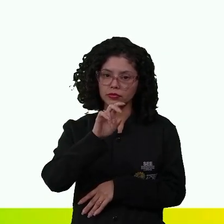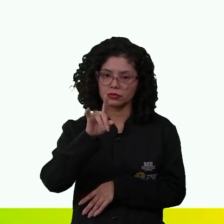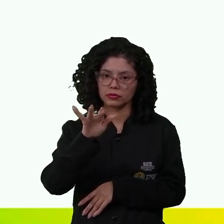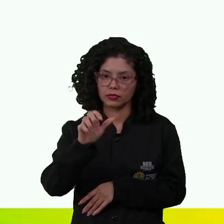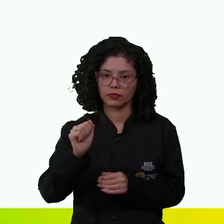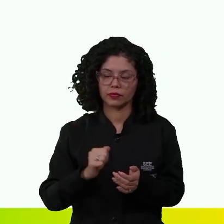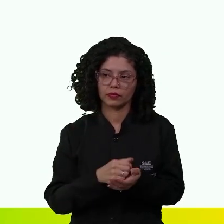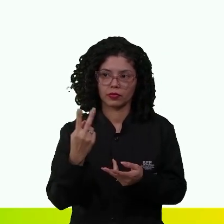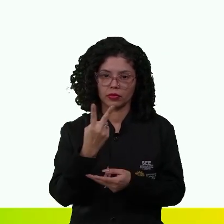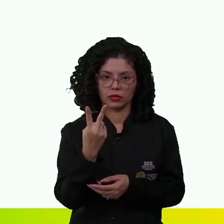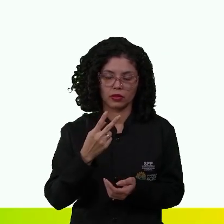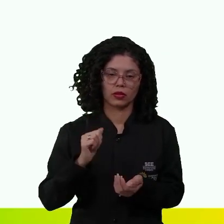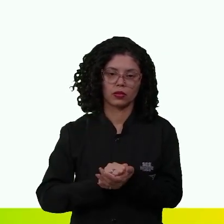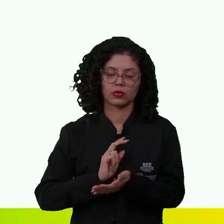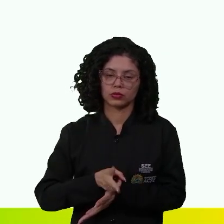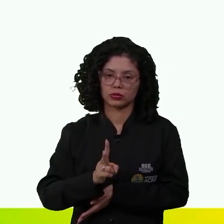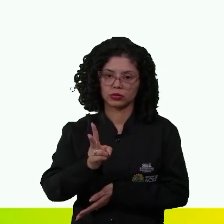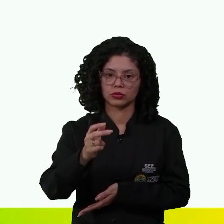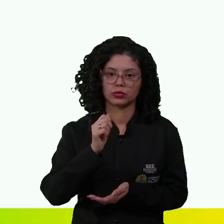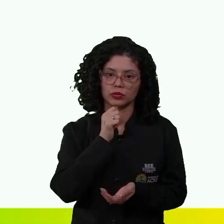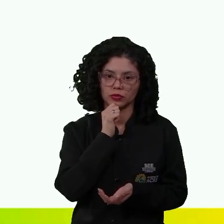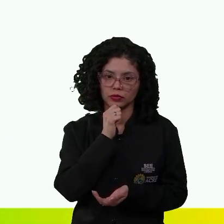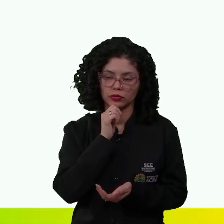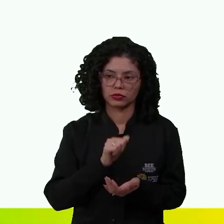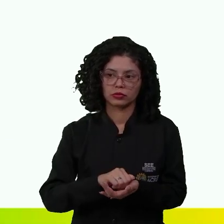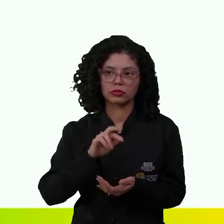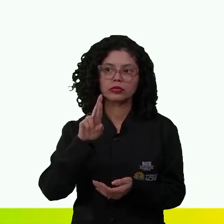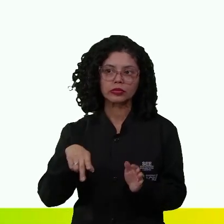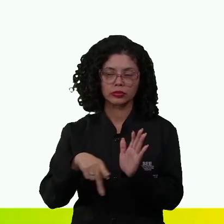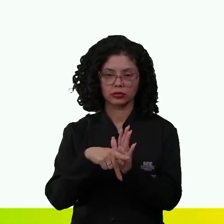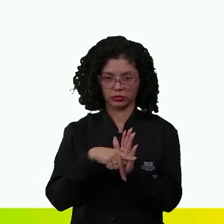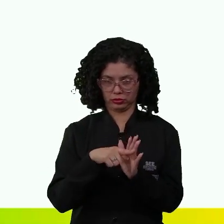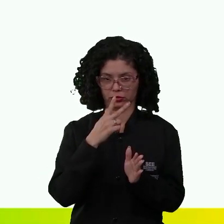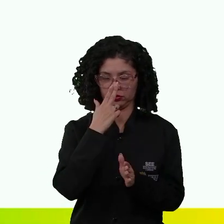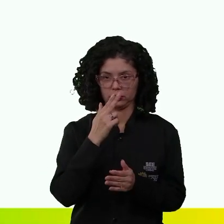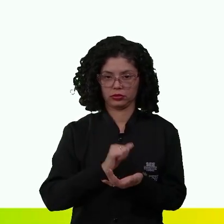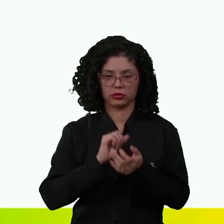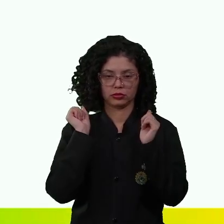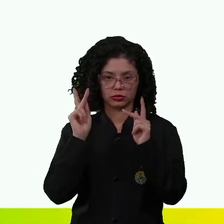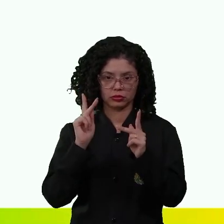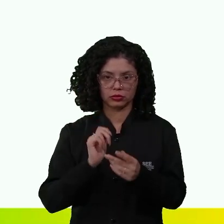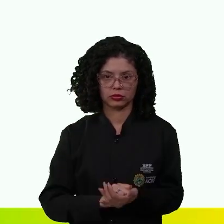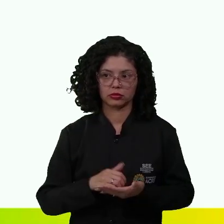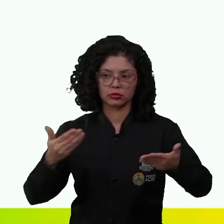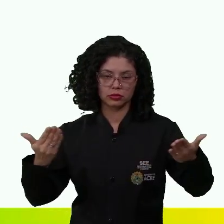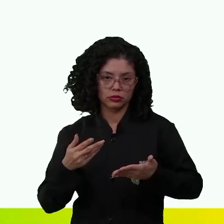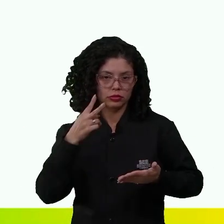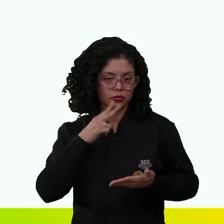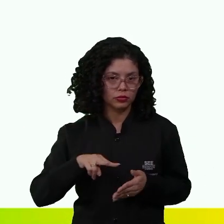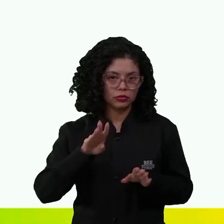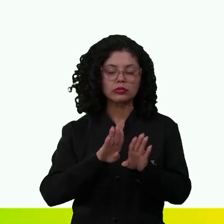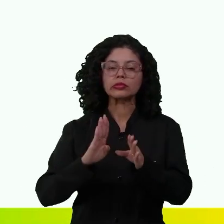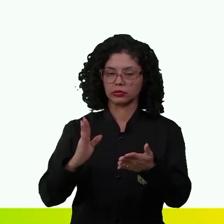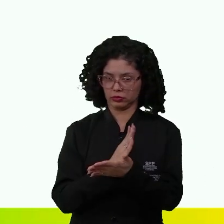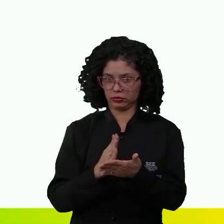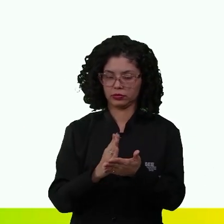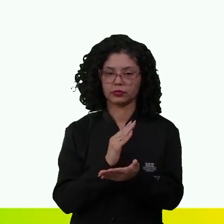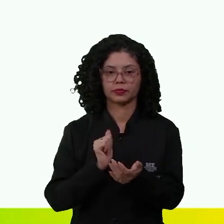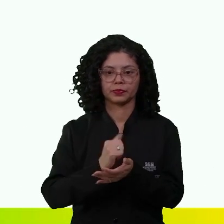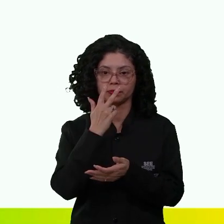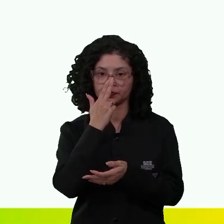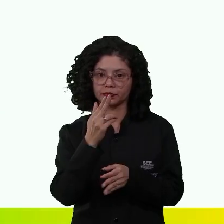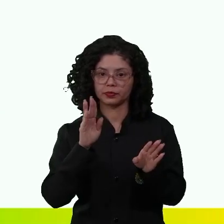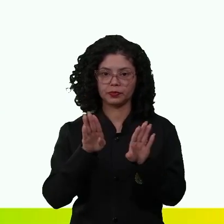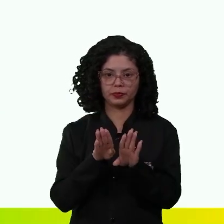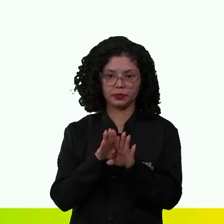correspondentes iguais a uma constante K, que é a razão de semelhança. Ok? E agora nós vamos ver alguns casos de